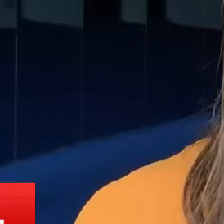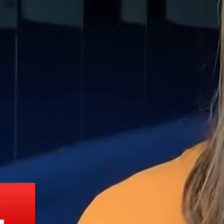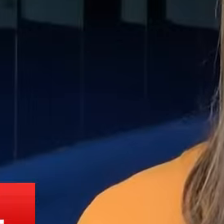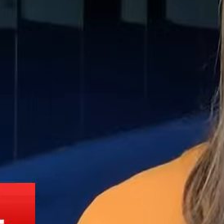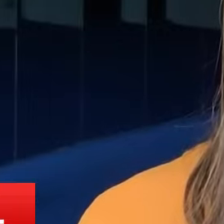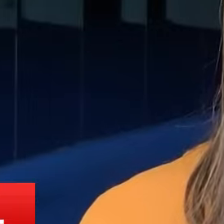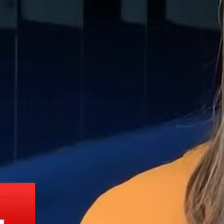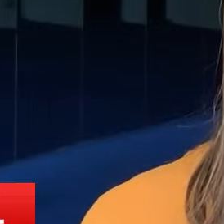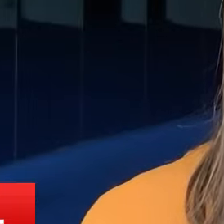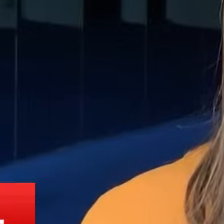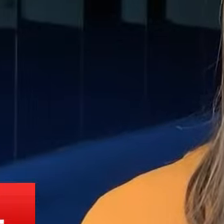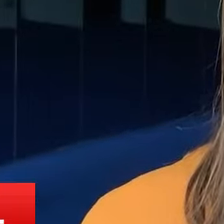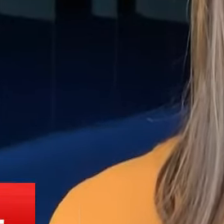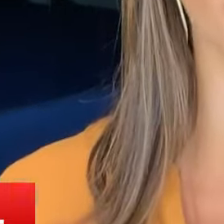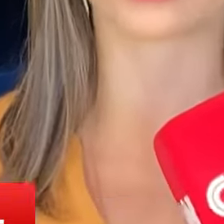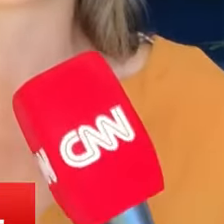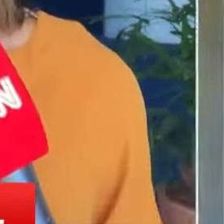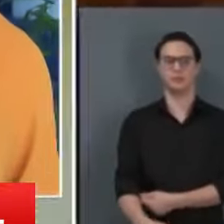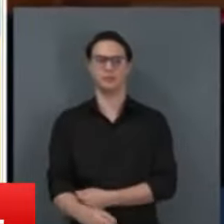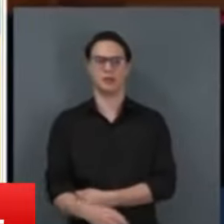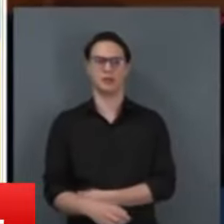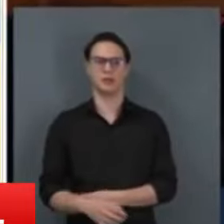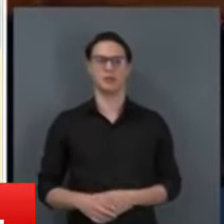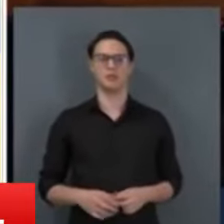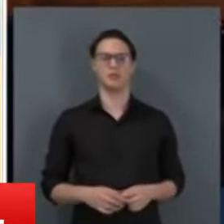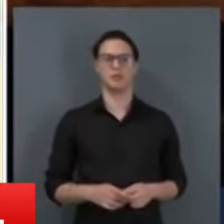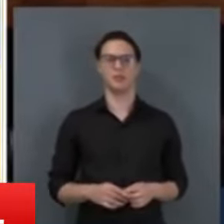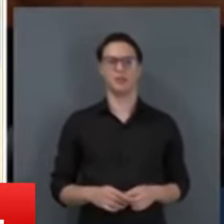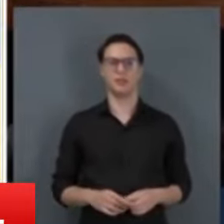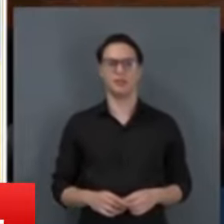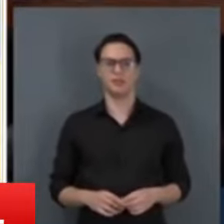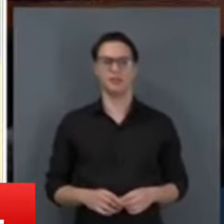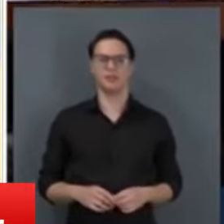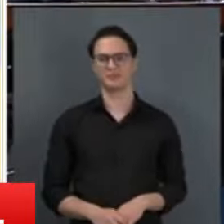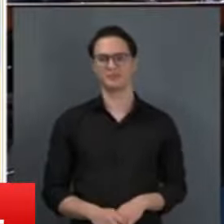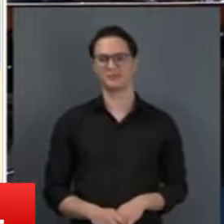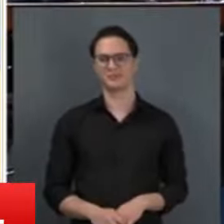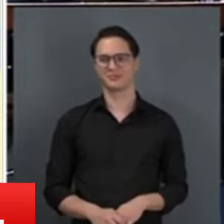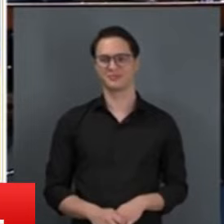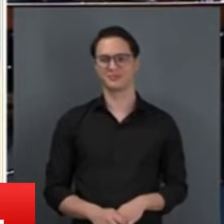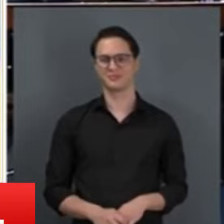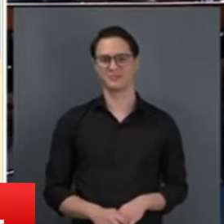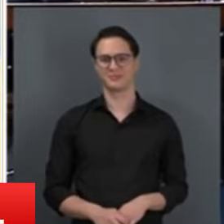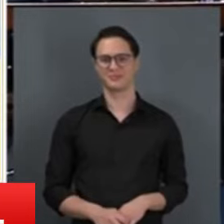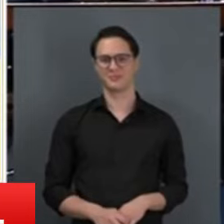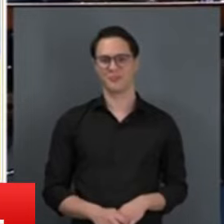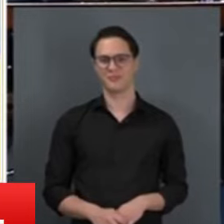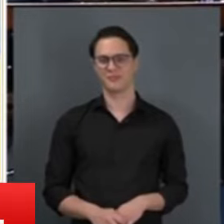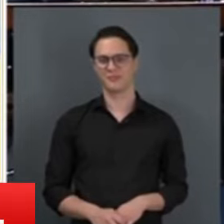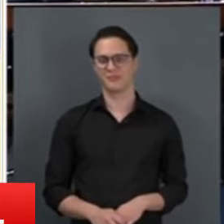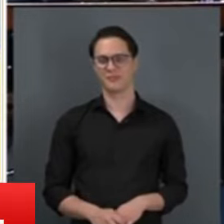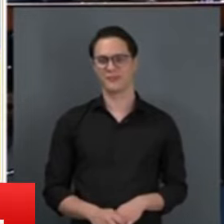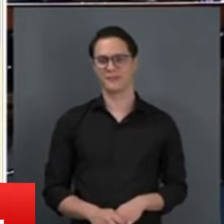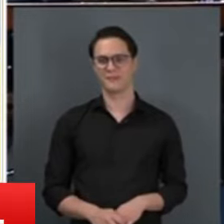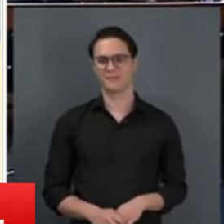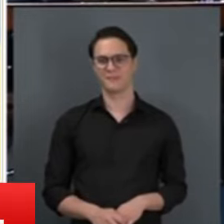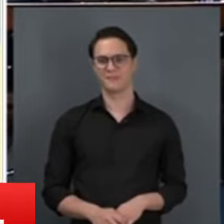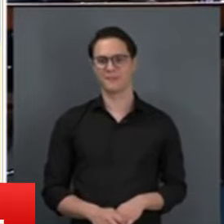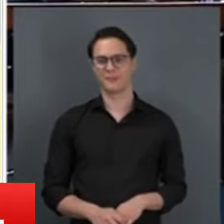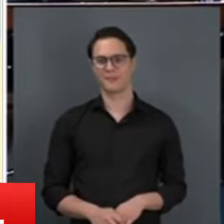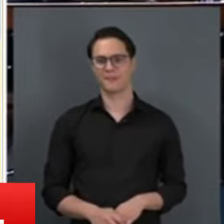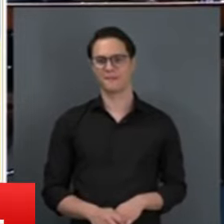também aprovar esse texto de maneira simbólica, sem alterações. O que que acontece a partir de agora, né? Reconhecido esse